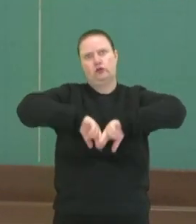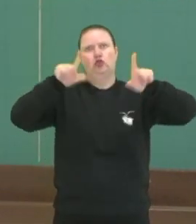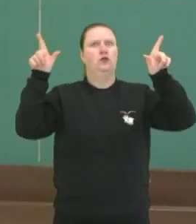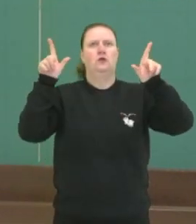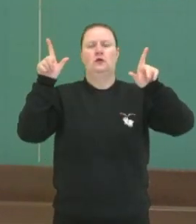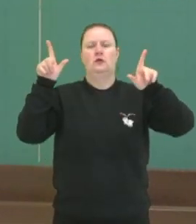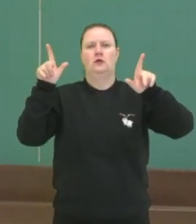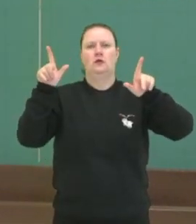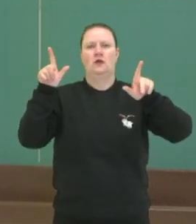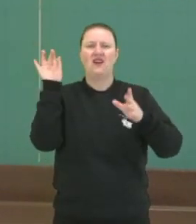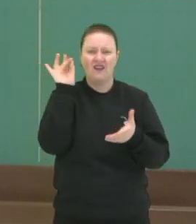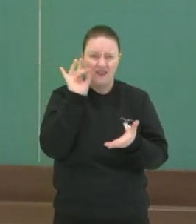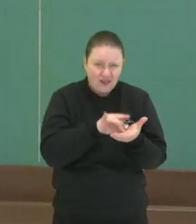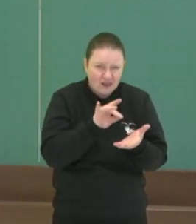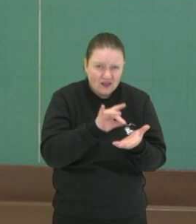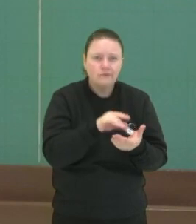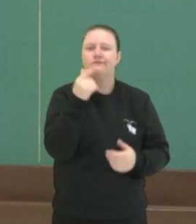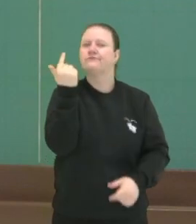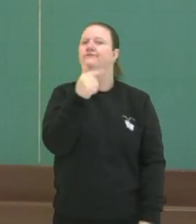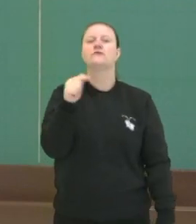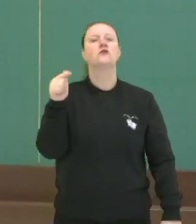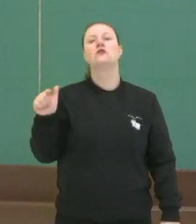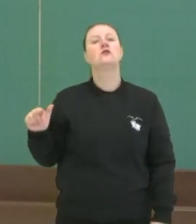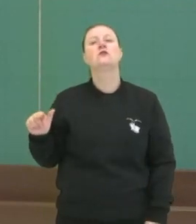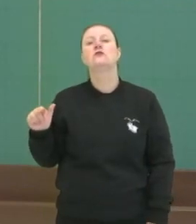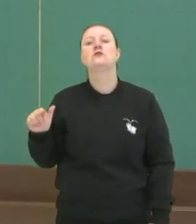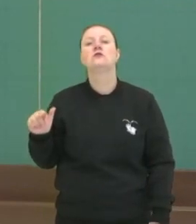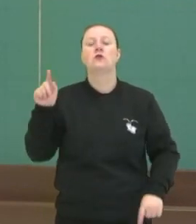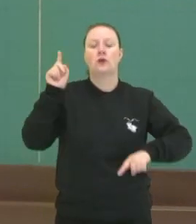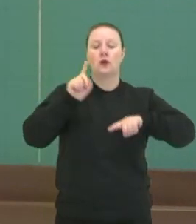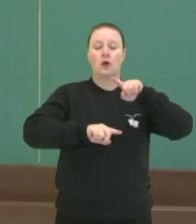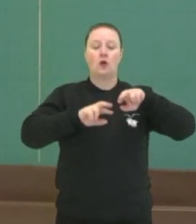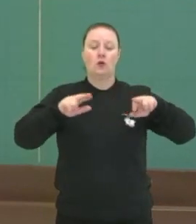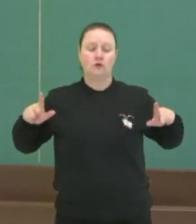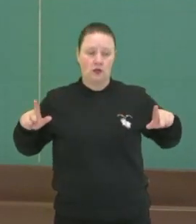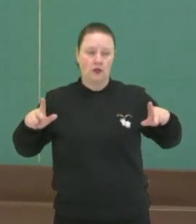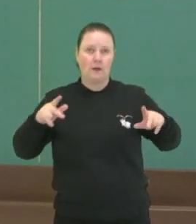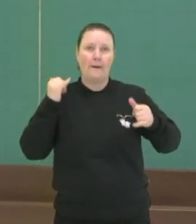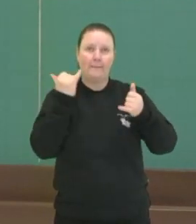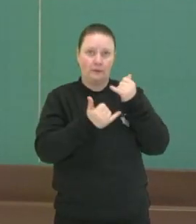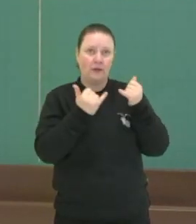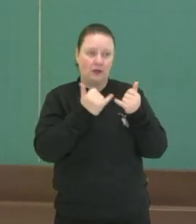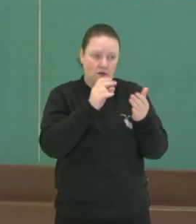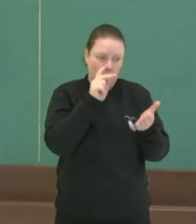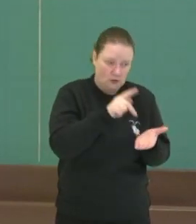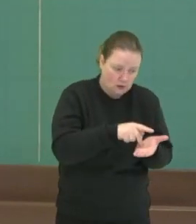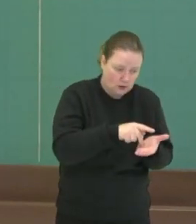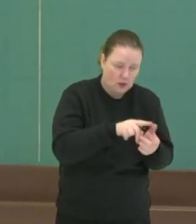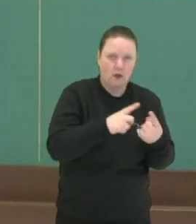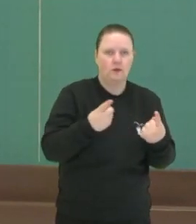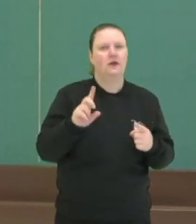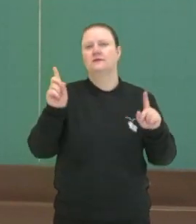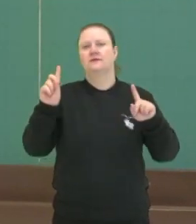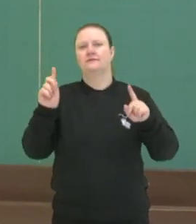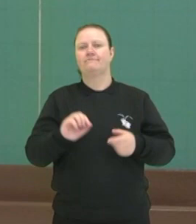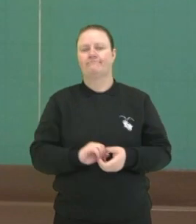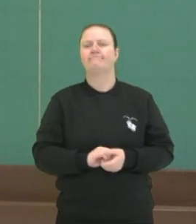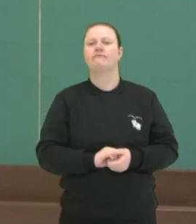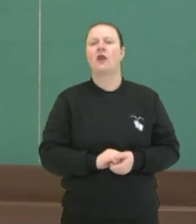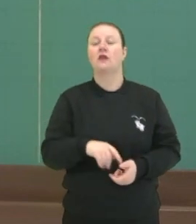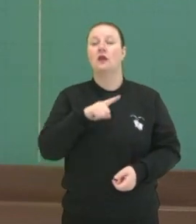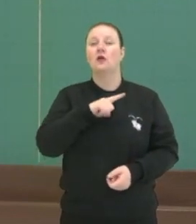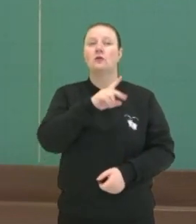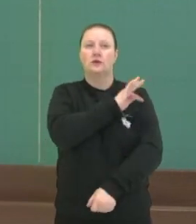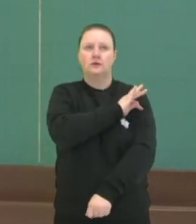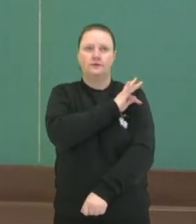que não existe na realidade. Então você vai ver objetos reais em situações não reais. E isso vai ser a segunda fase, uma fase muito técnica, mas muito